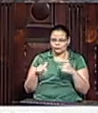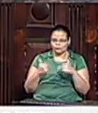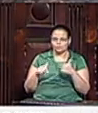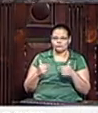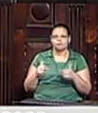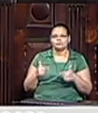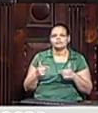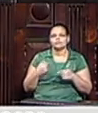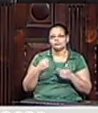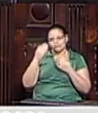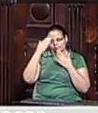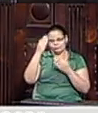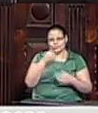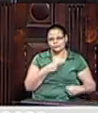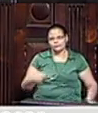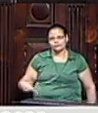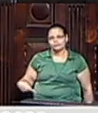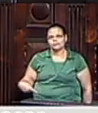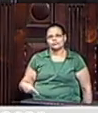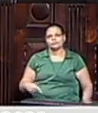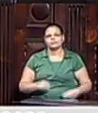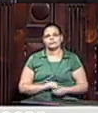Obrigado, presidente. Pela ordem, senhor presidente.